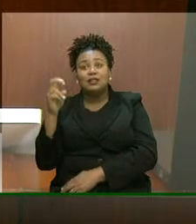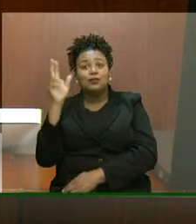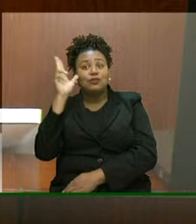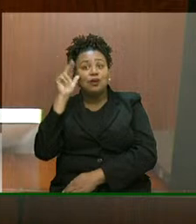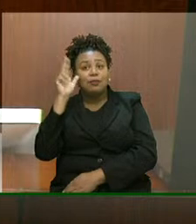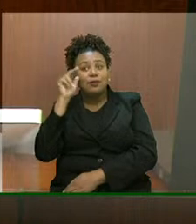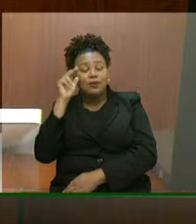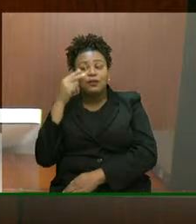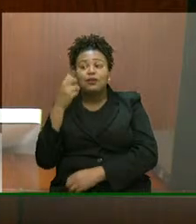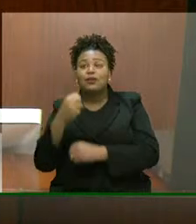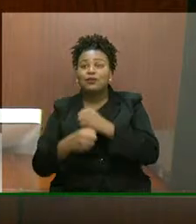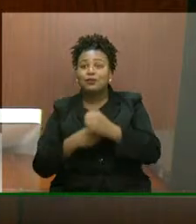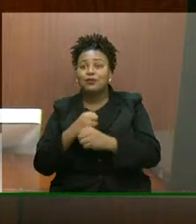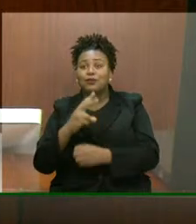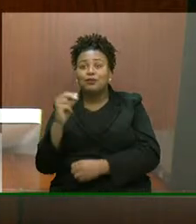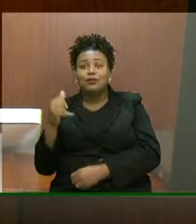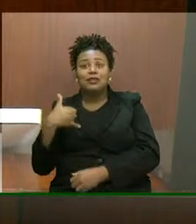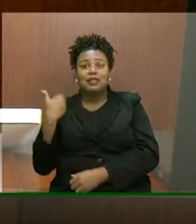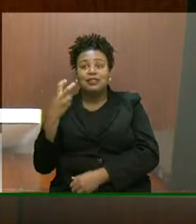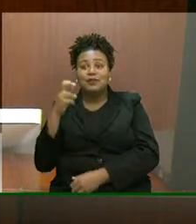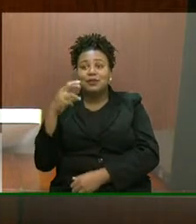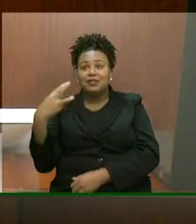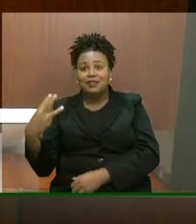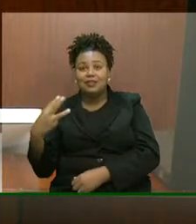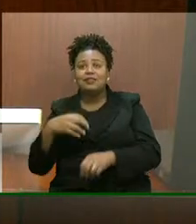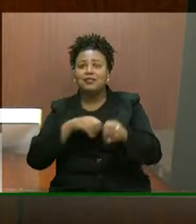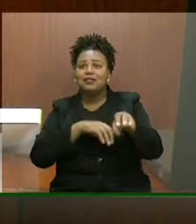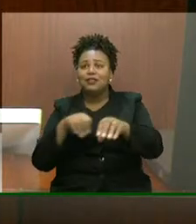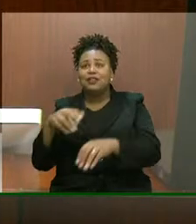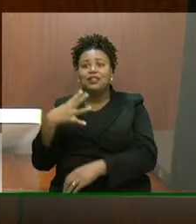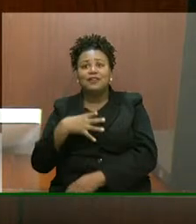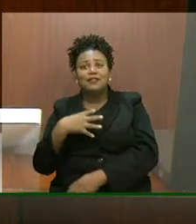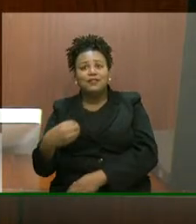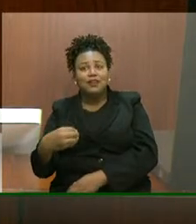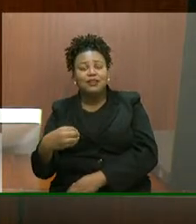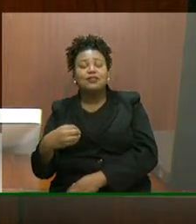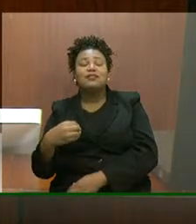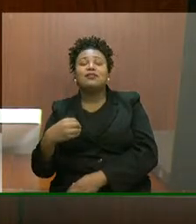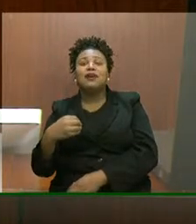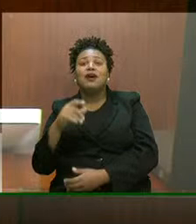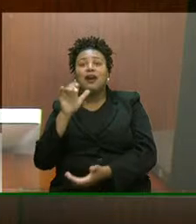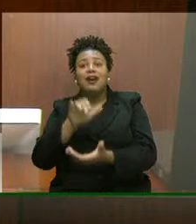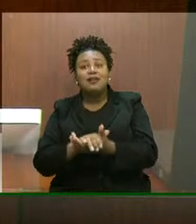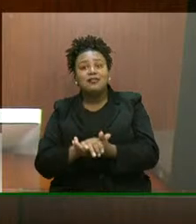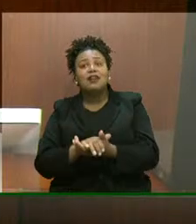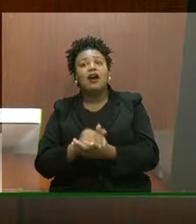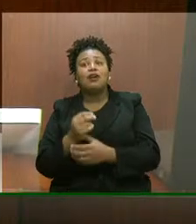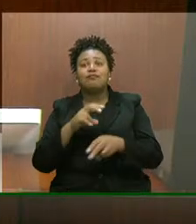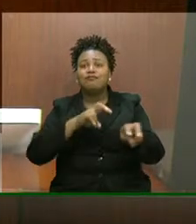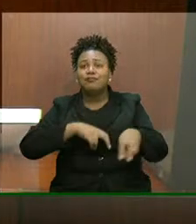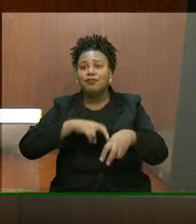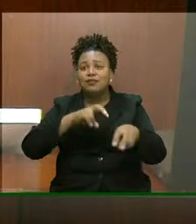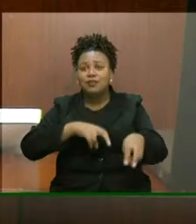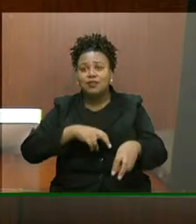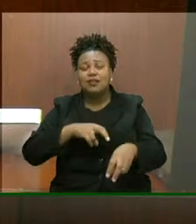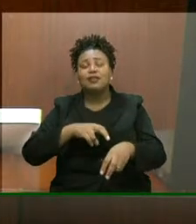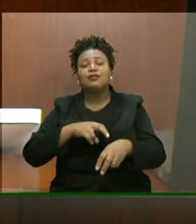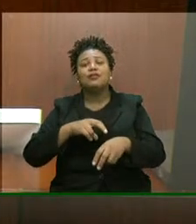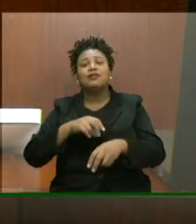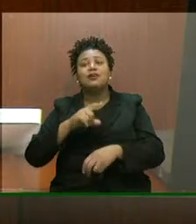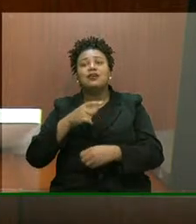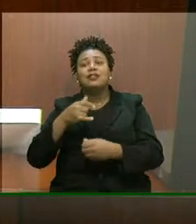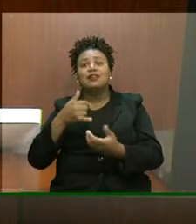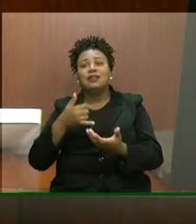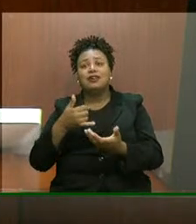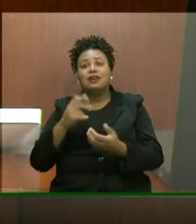de abril de 2011, aos 53 anos. Era o caçula dos três filhos de Adalib e Malvina Leonardo, um casal de pequenos agricultores do distrito de Esquina